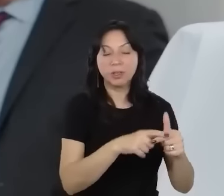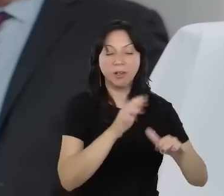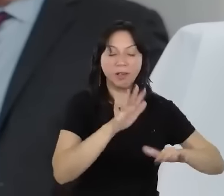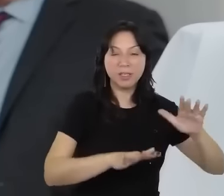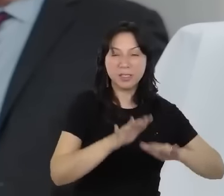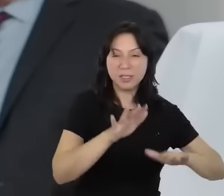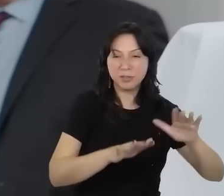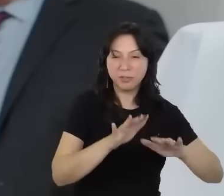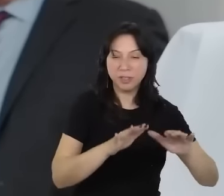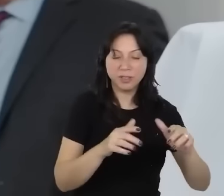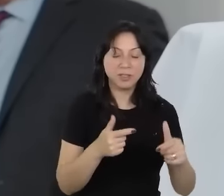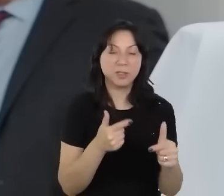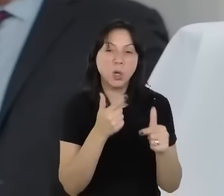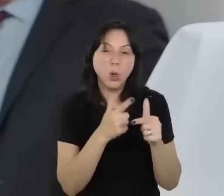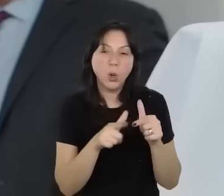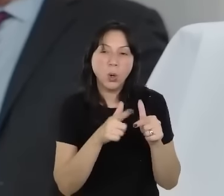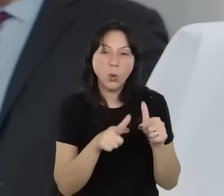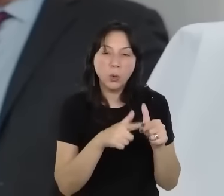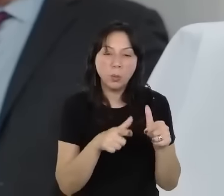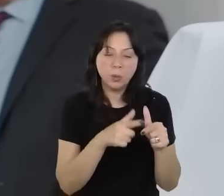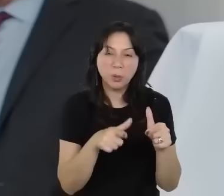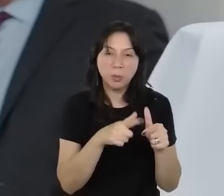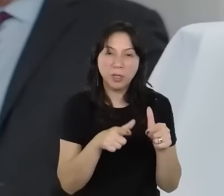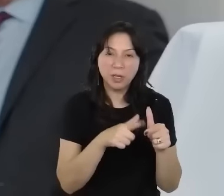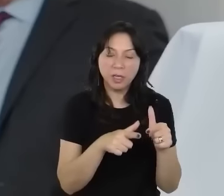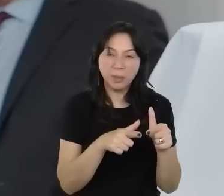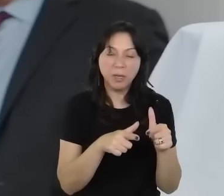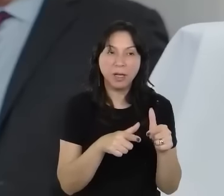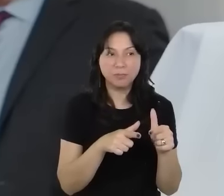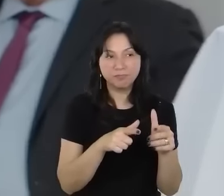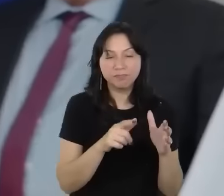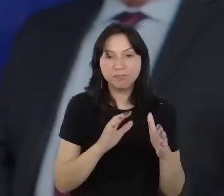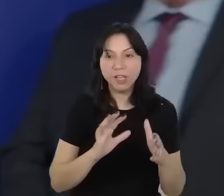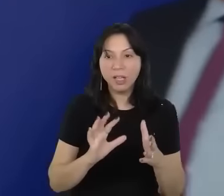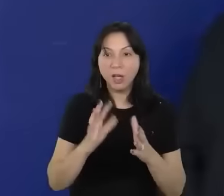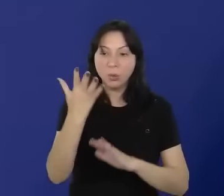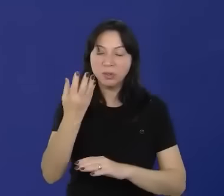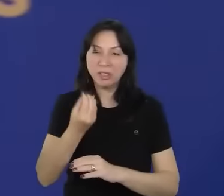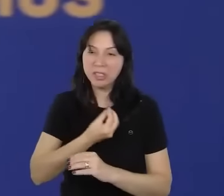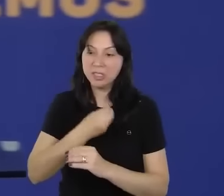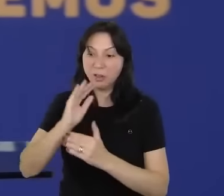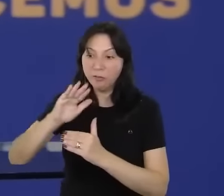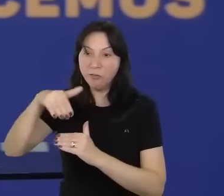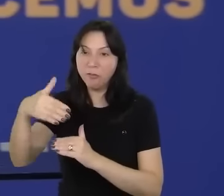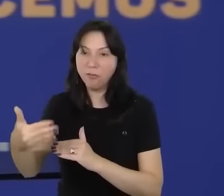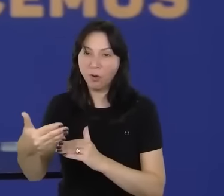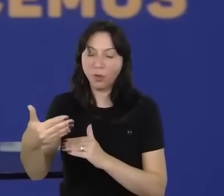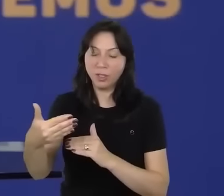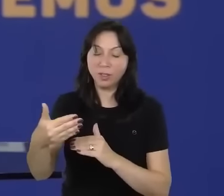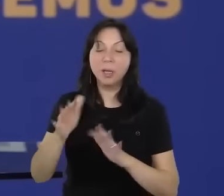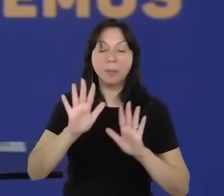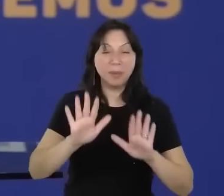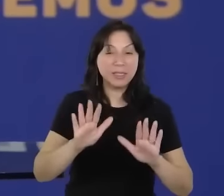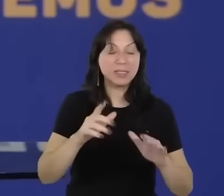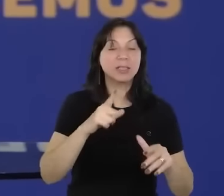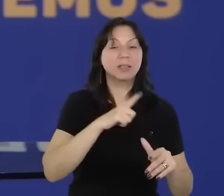dentro tem hora que o maior problema nosso é a circunstância tem hora que o maior problema nosso são os nossos